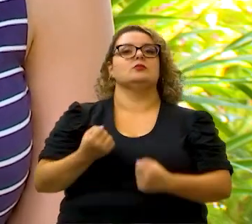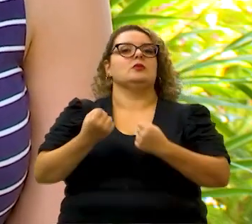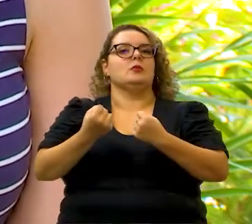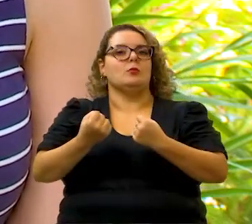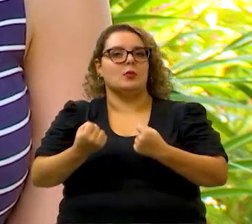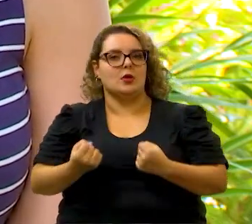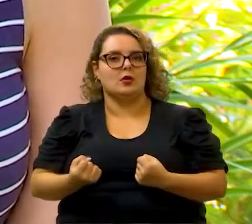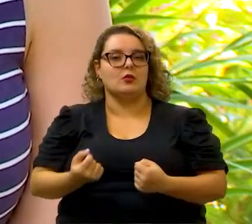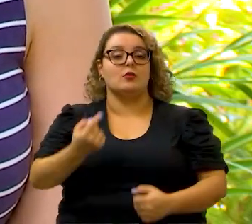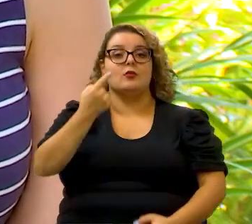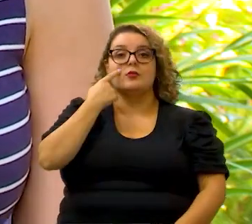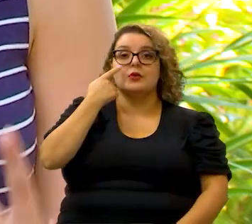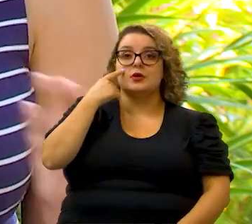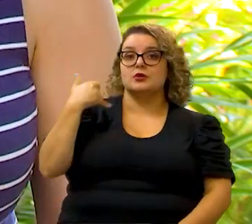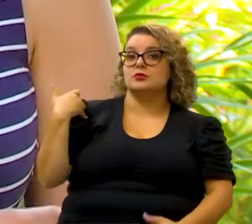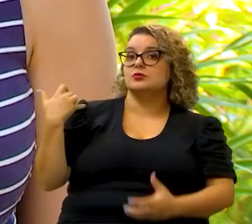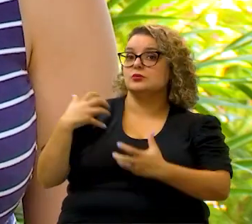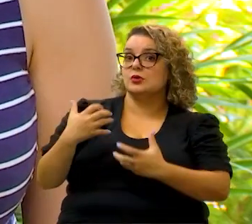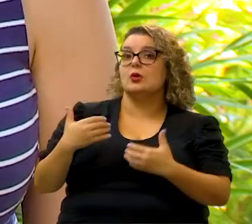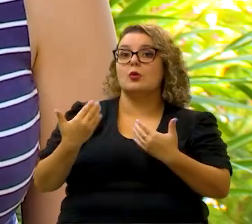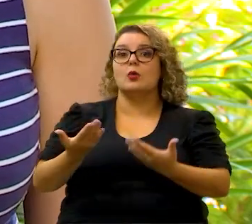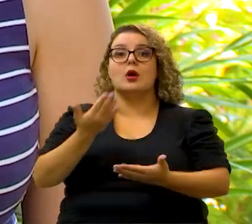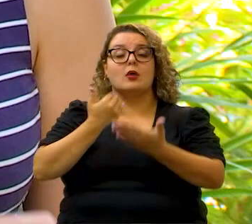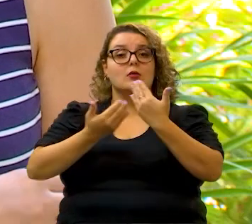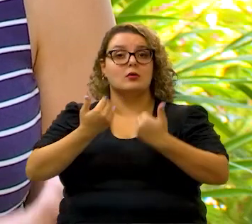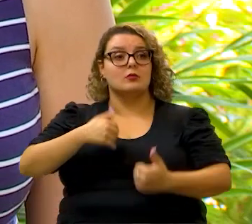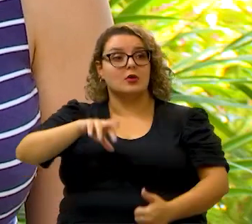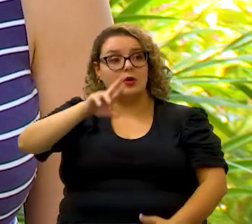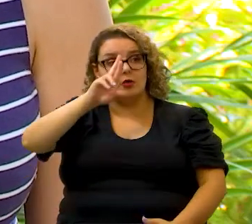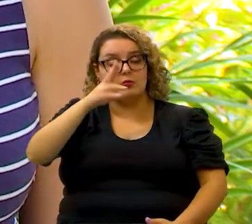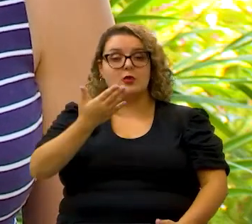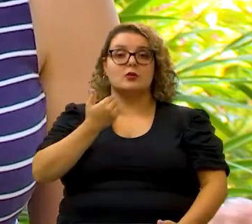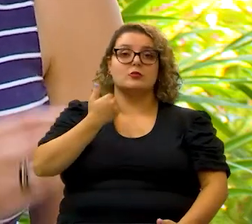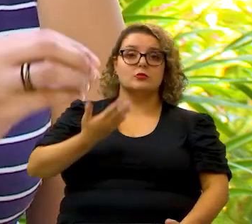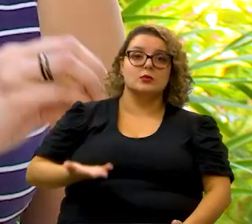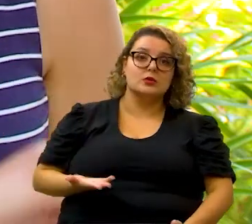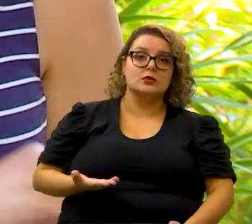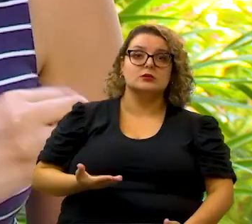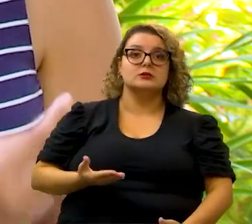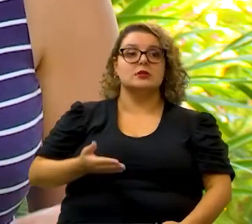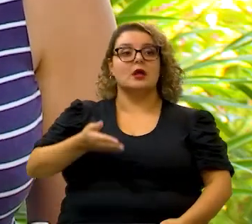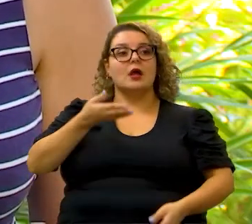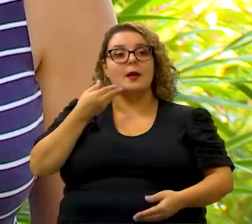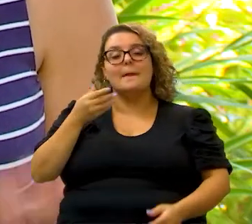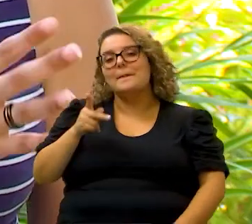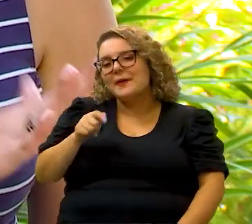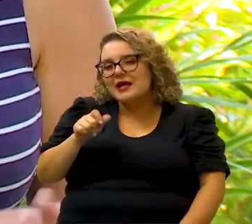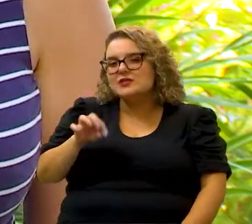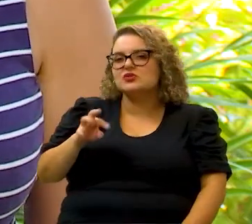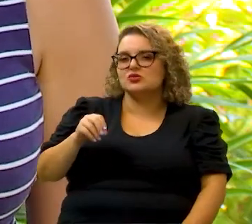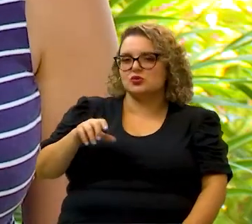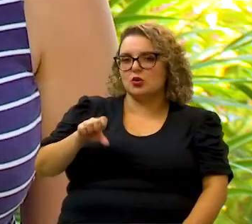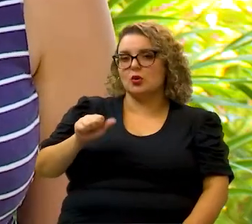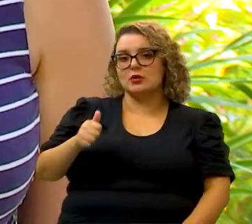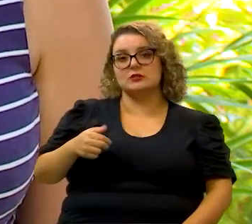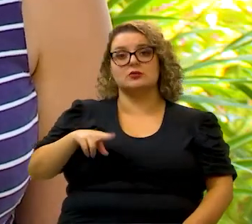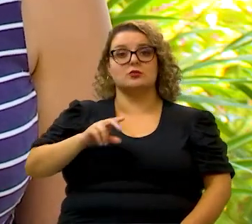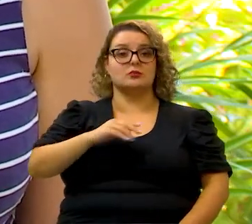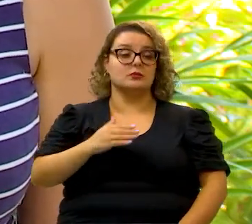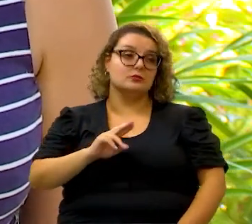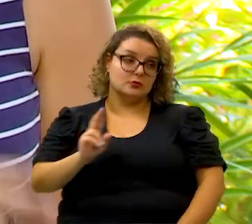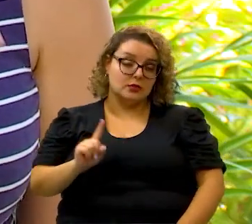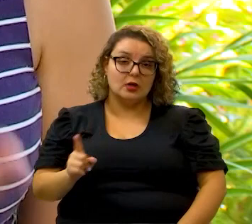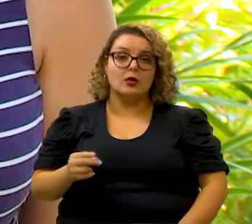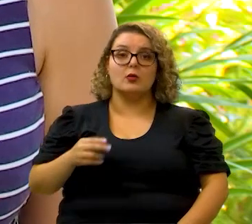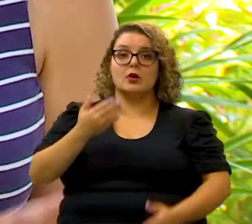nutricionista, que faz a pesagem, vê se o idoso, qual é a refeição, se é uma dieta pastosa ou não, Se é um idoso que tem uma questão